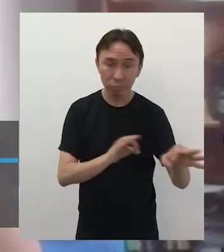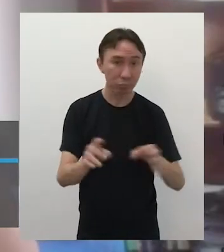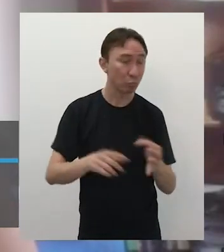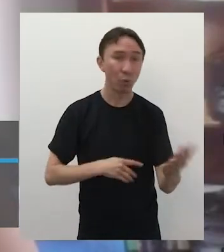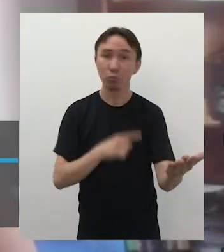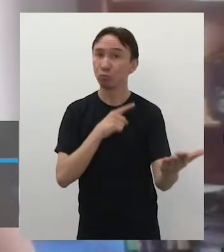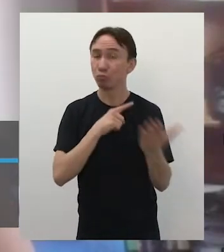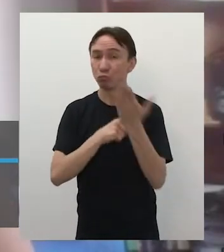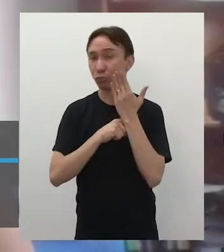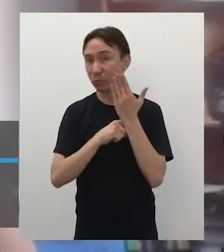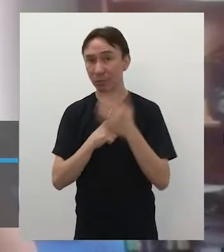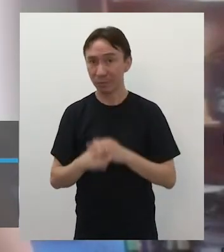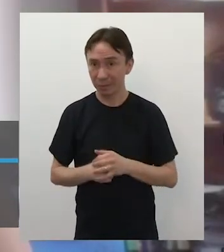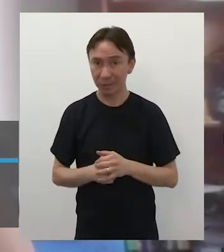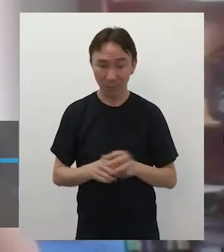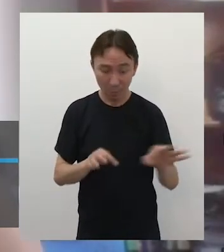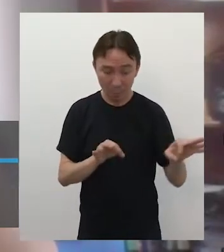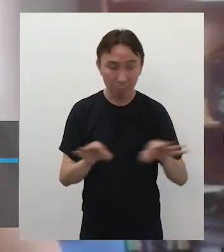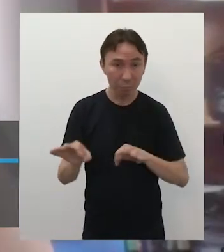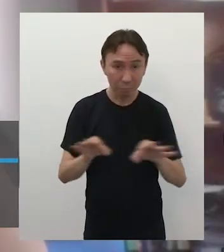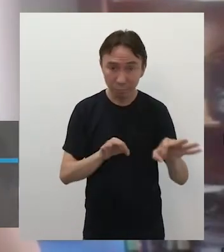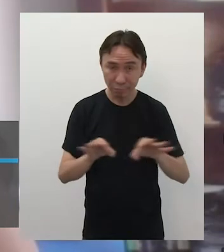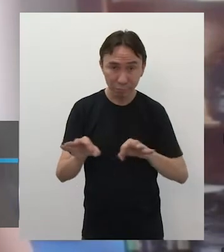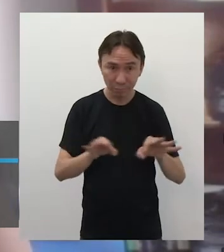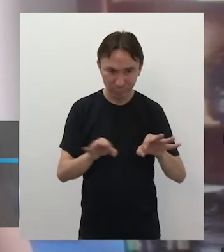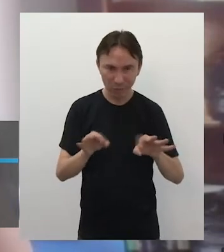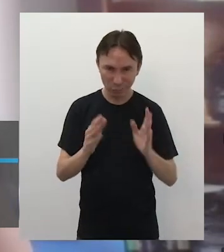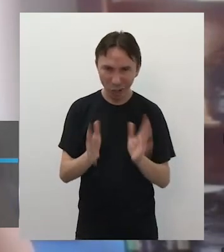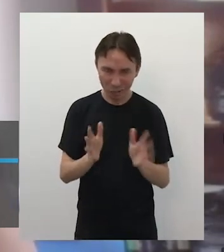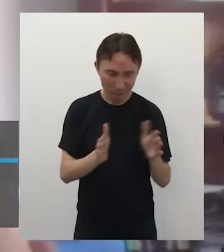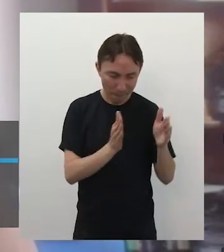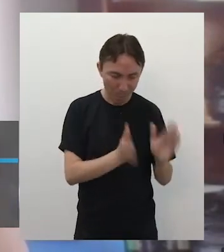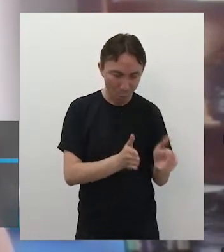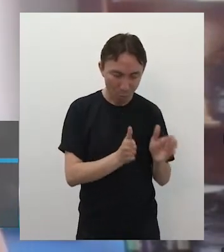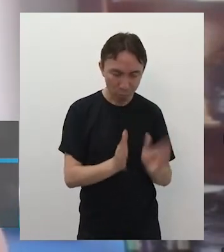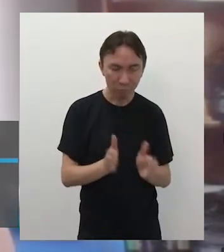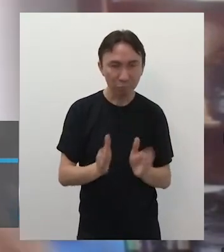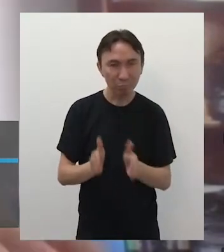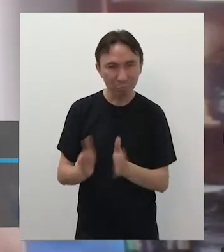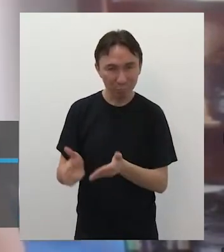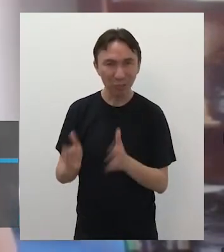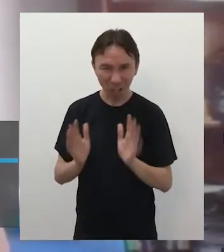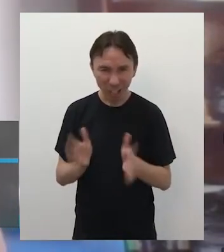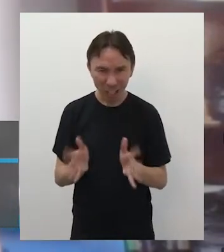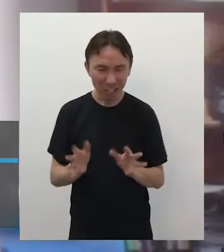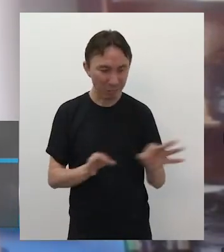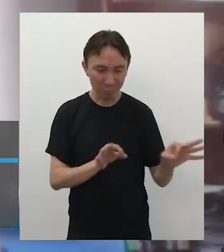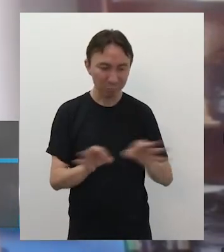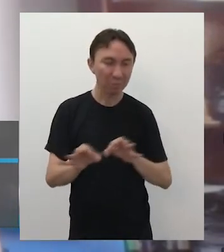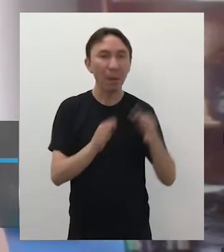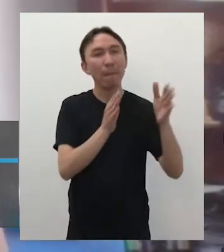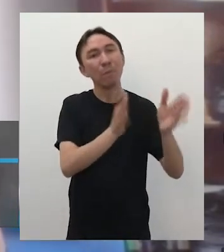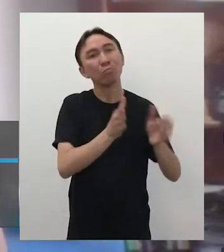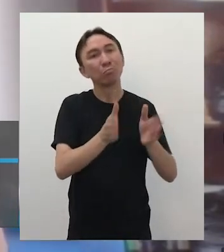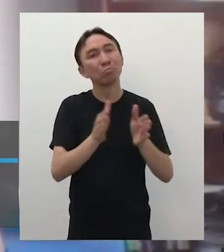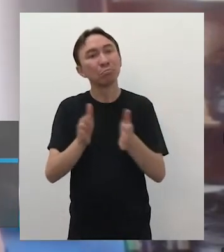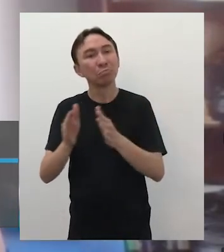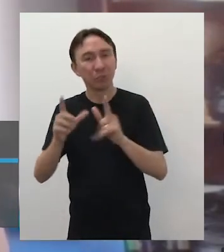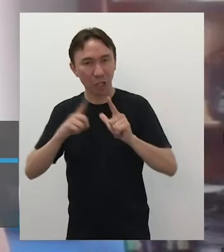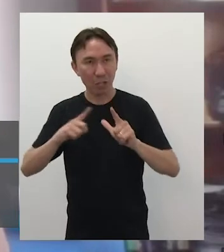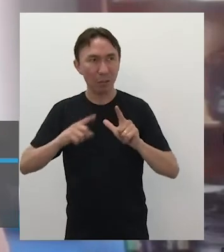medida certa para ele, né? Então, eu organizar ele. Bom, eu preciso agora resolver isso, surgiu um imprevisto